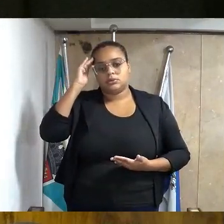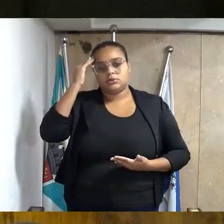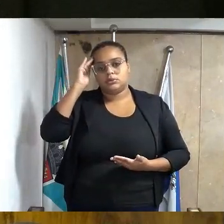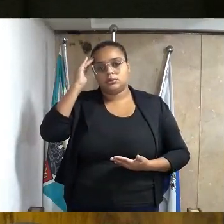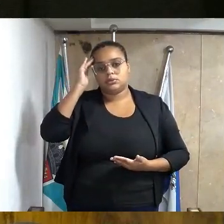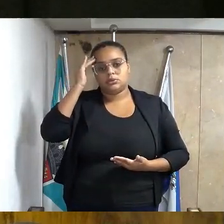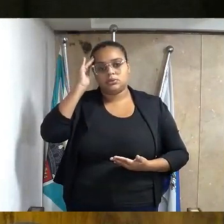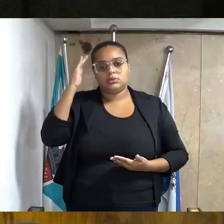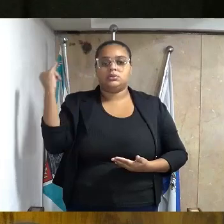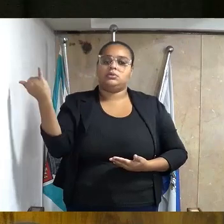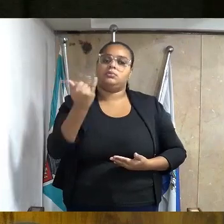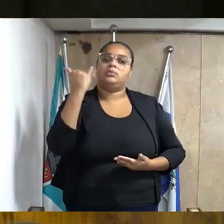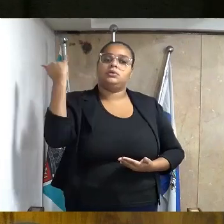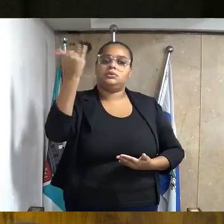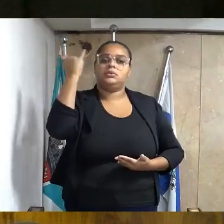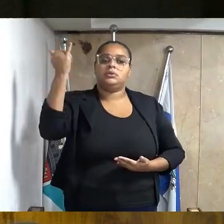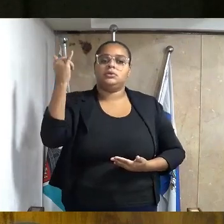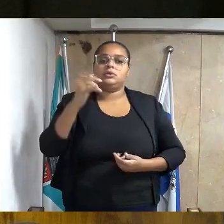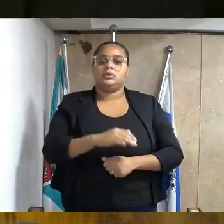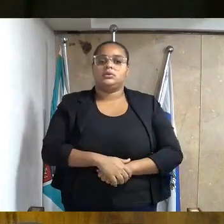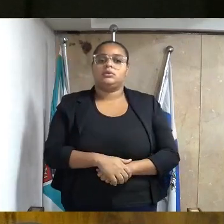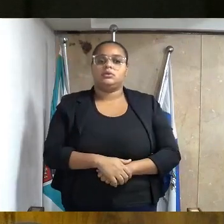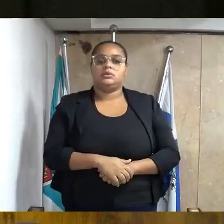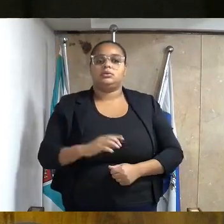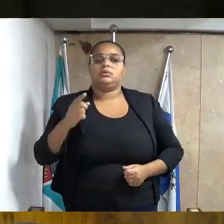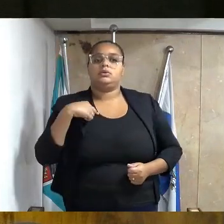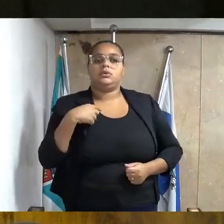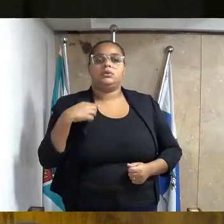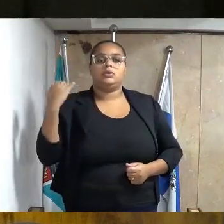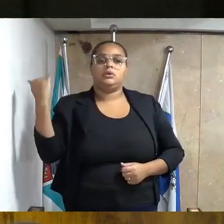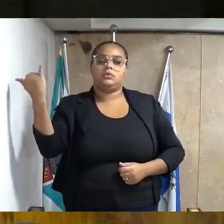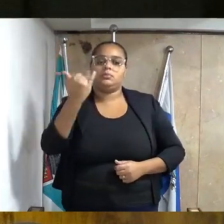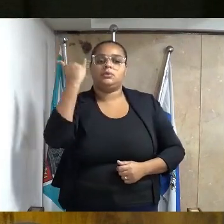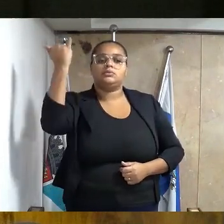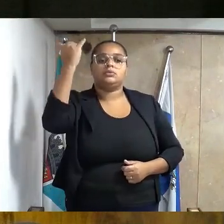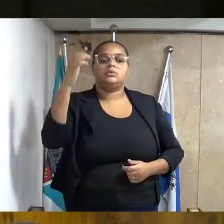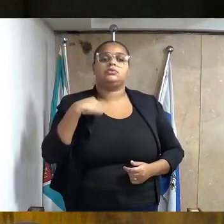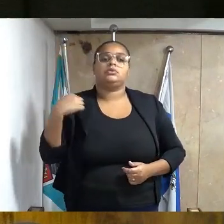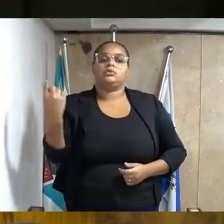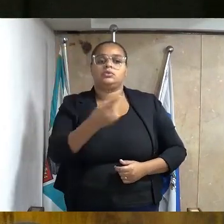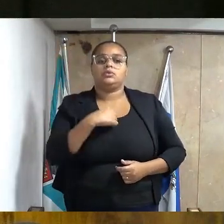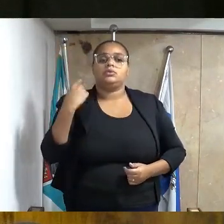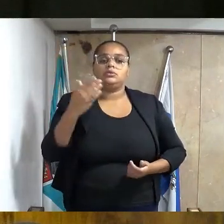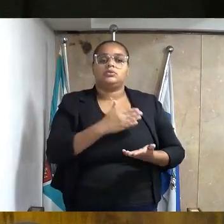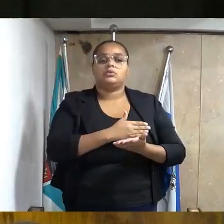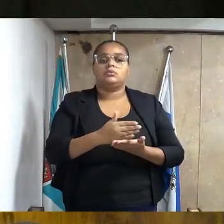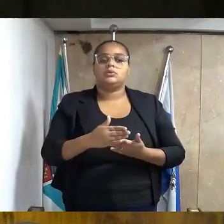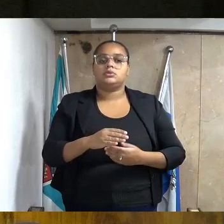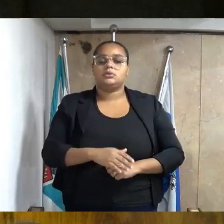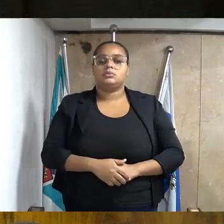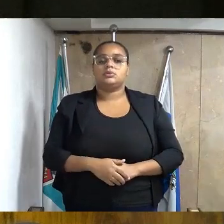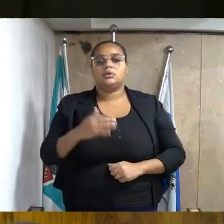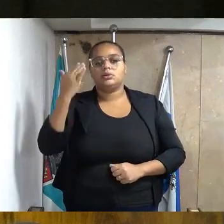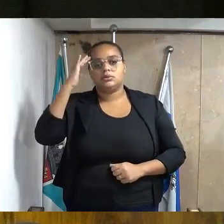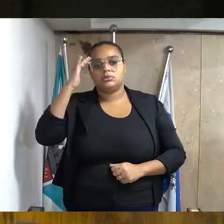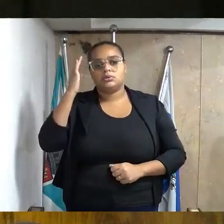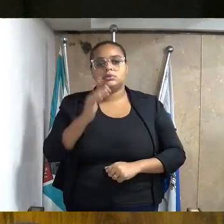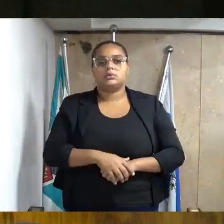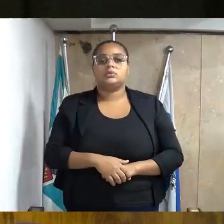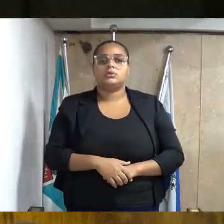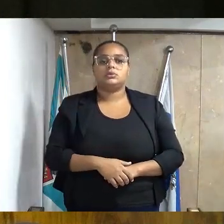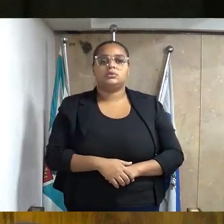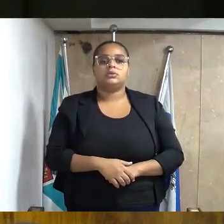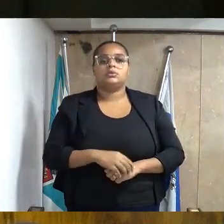a entender a importância do parlamento, é importante nós começarmos a entender a importância